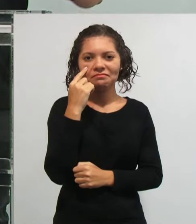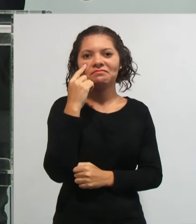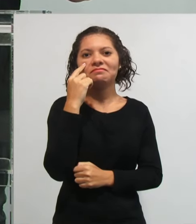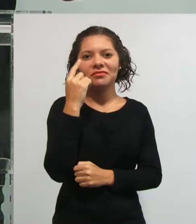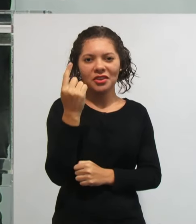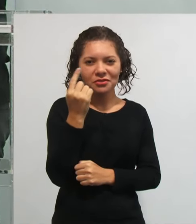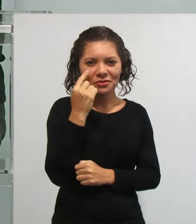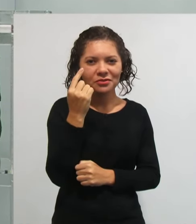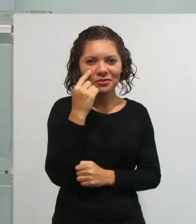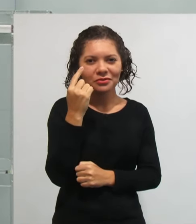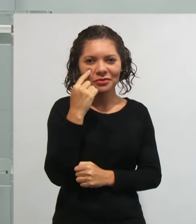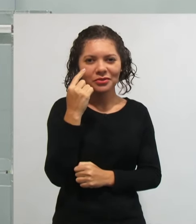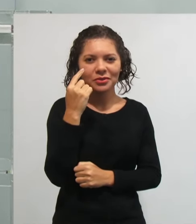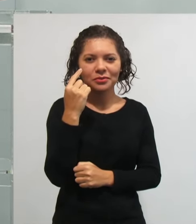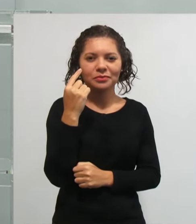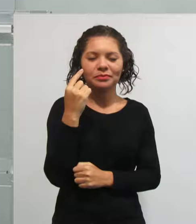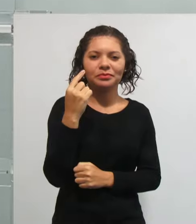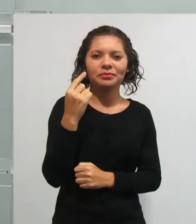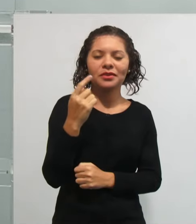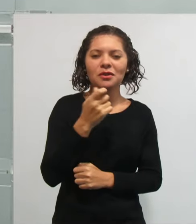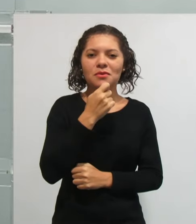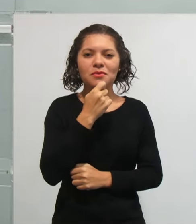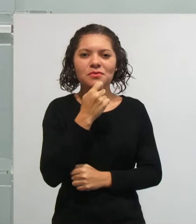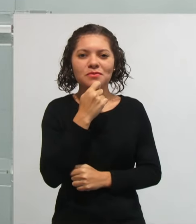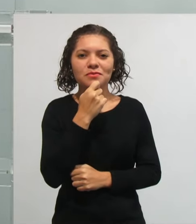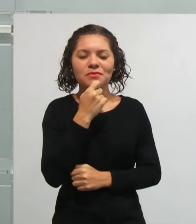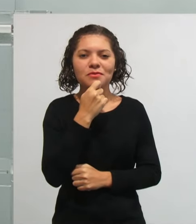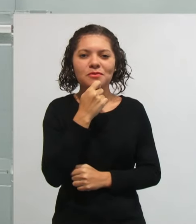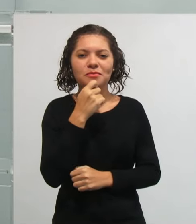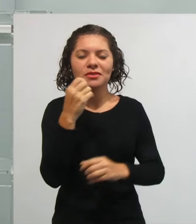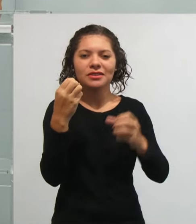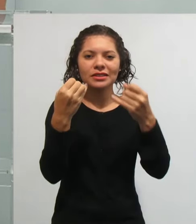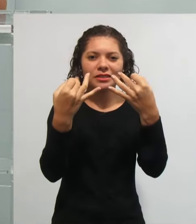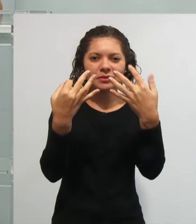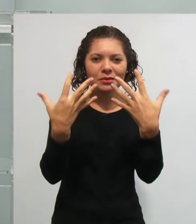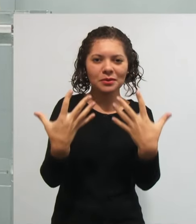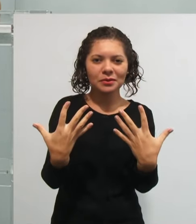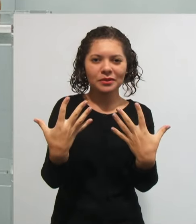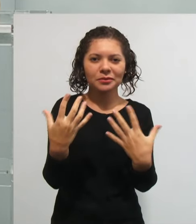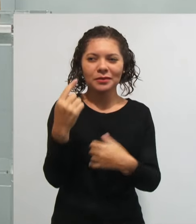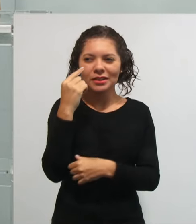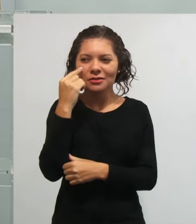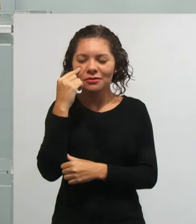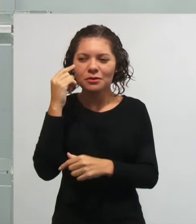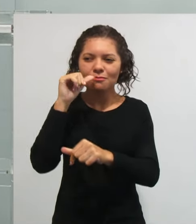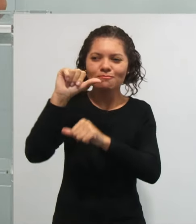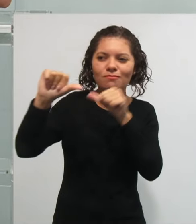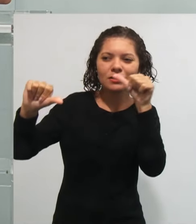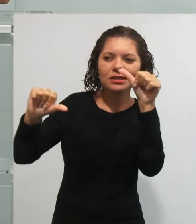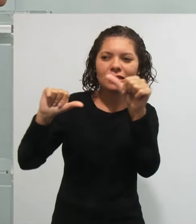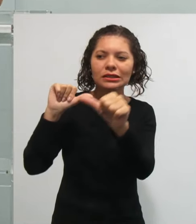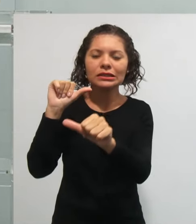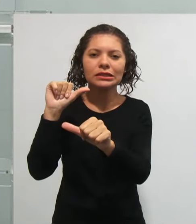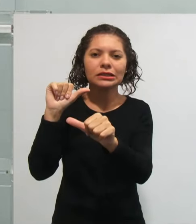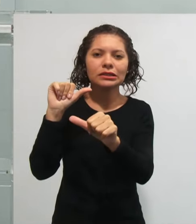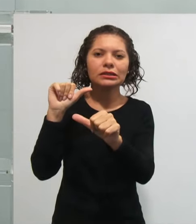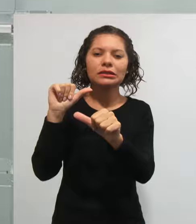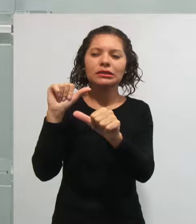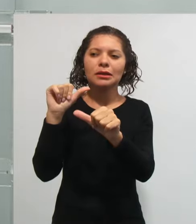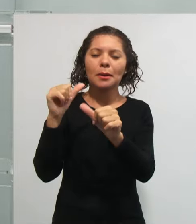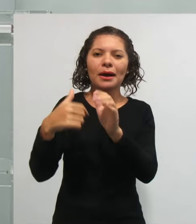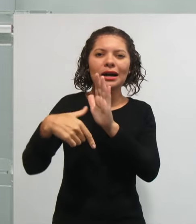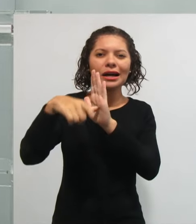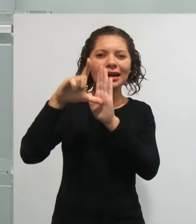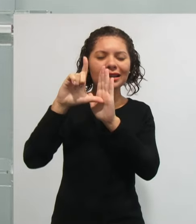que diante de uma possibilidade de mudança que poderia ser uma ameaça imagina era um projeto